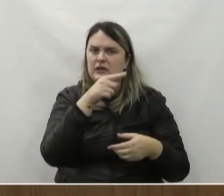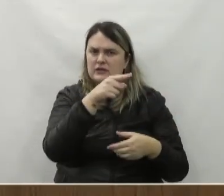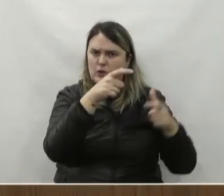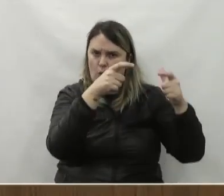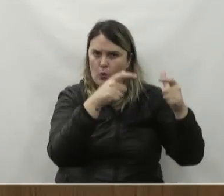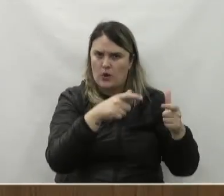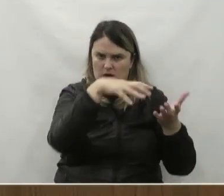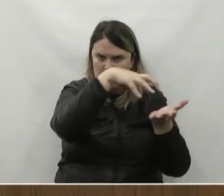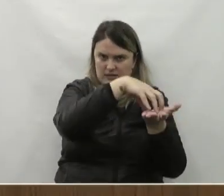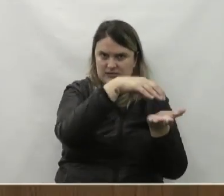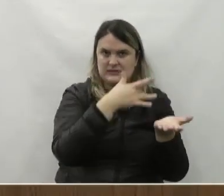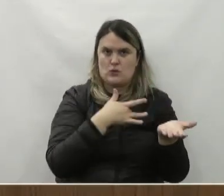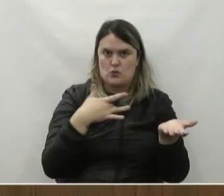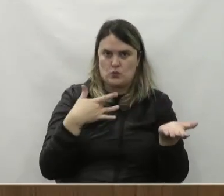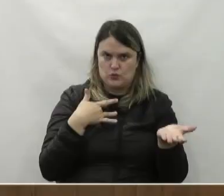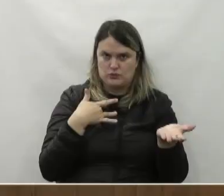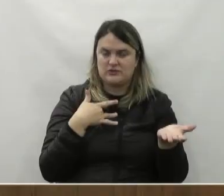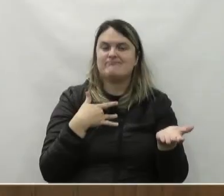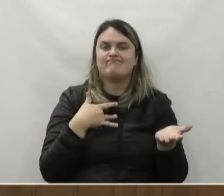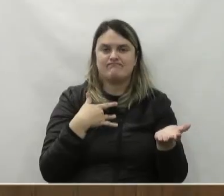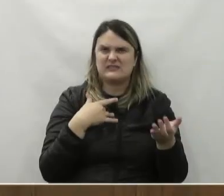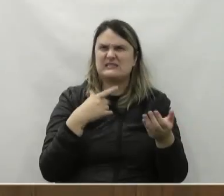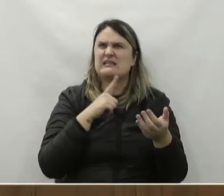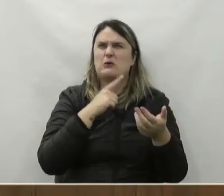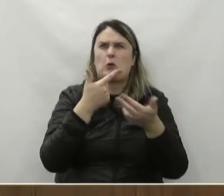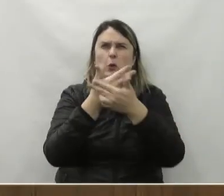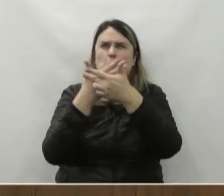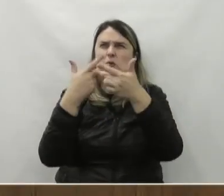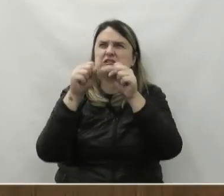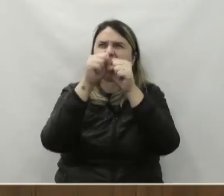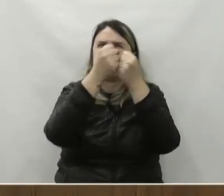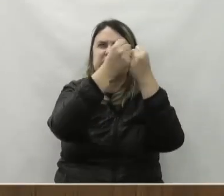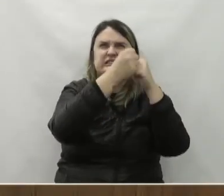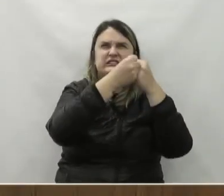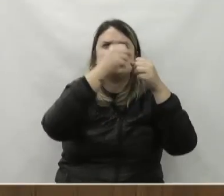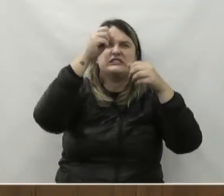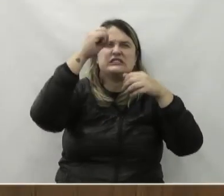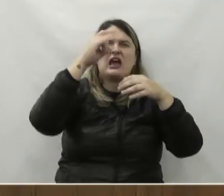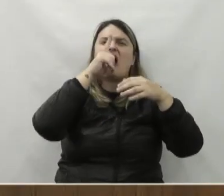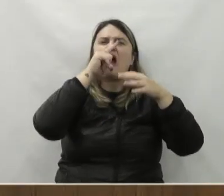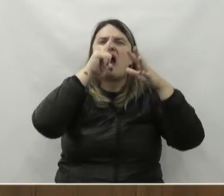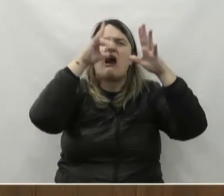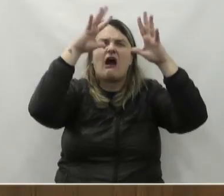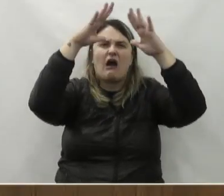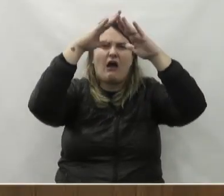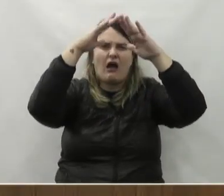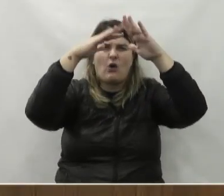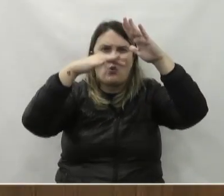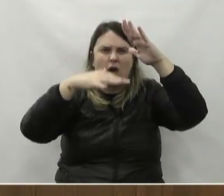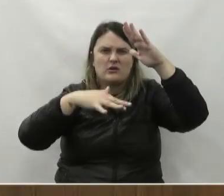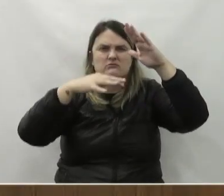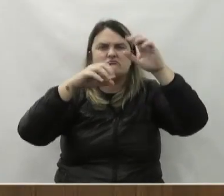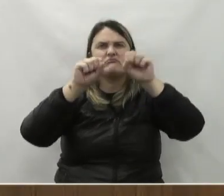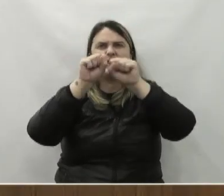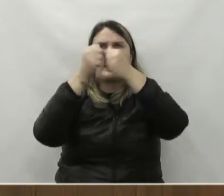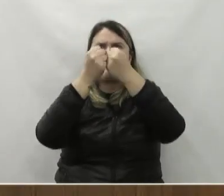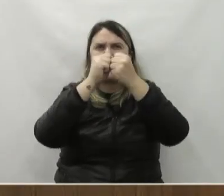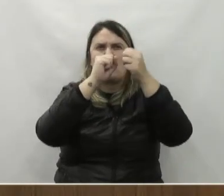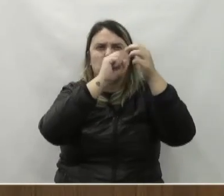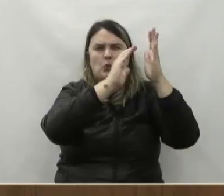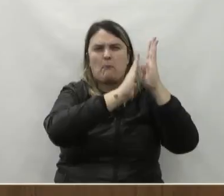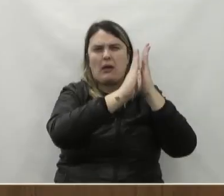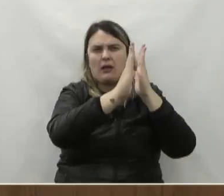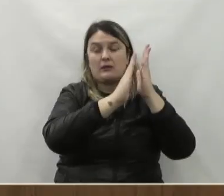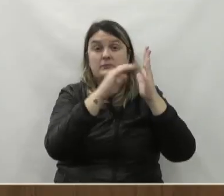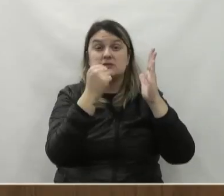unidade de saúde encontra-se em condições precárias, apresentando infiltrações, danos estruturais visíveis e